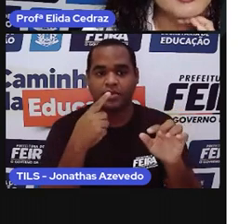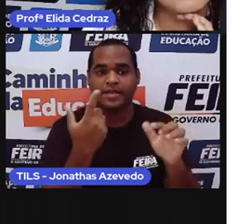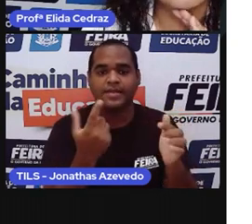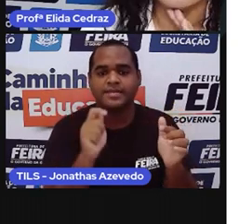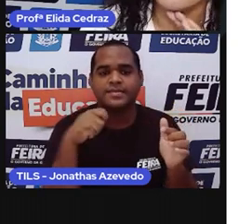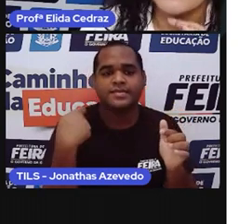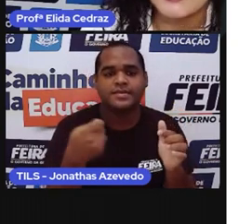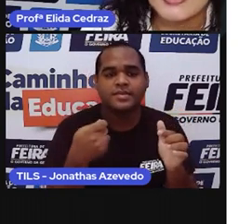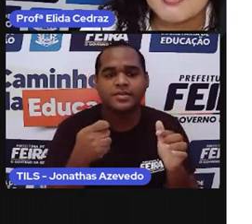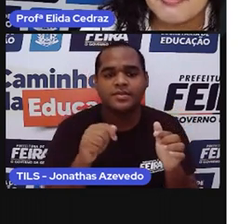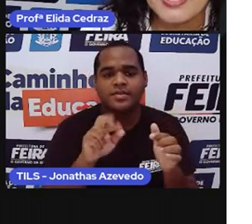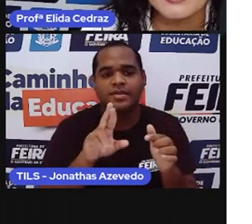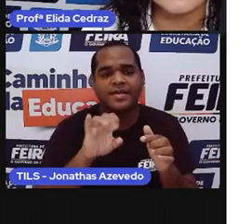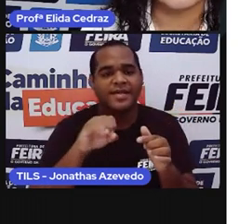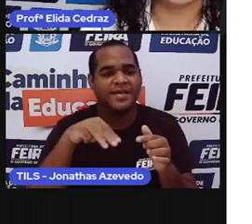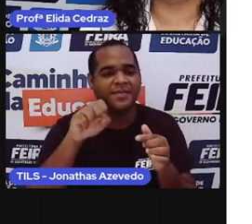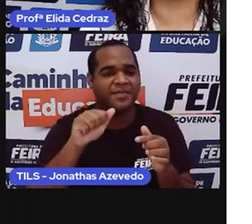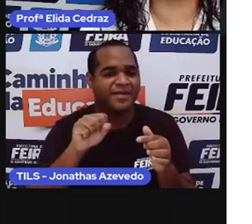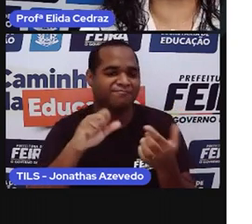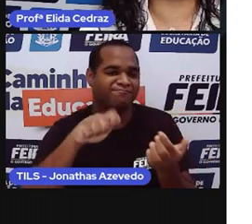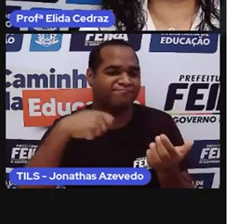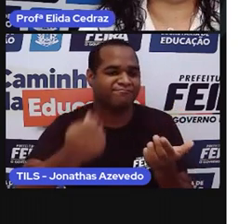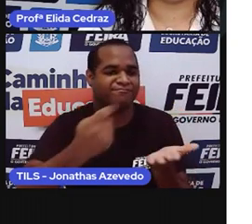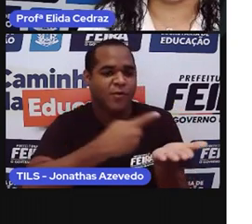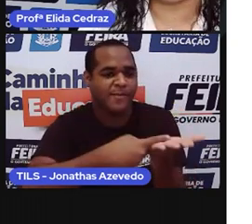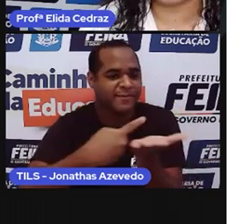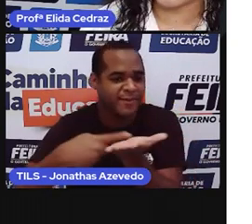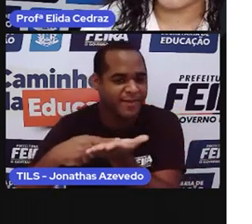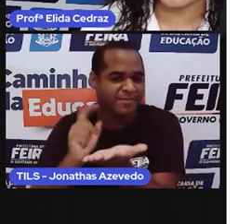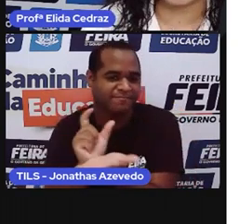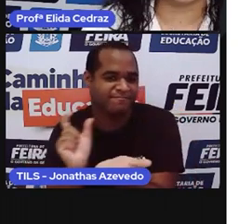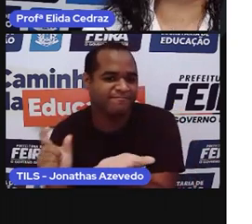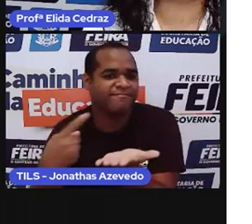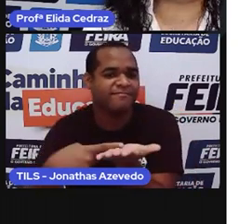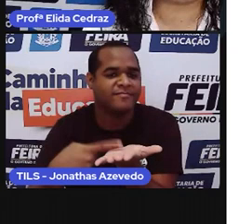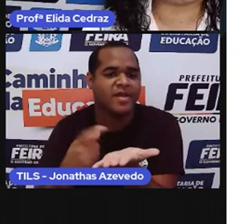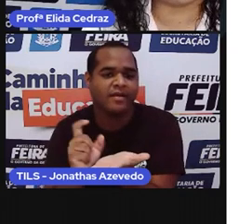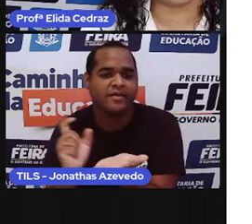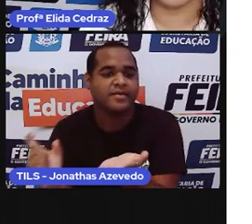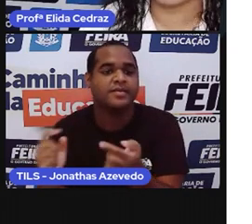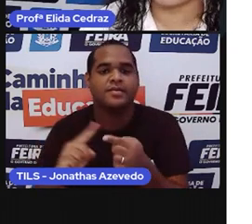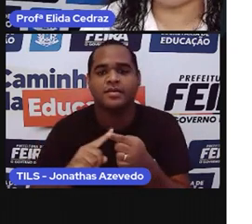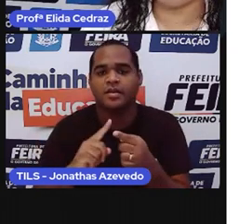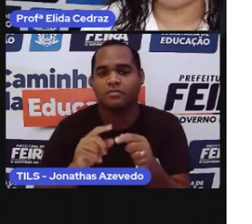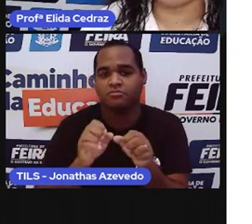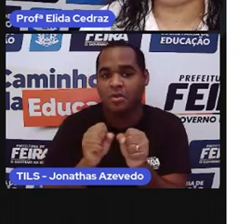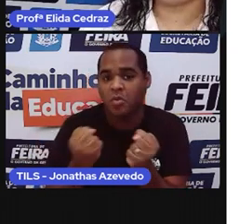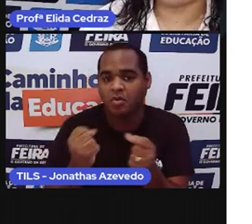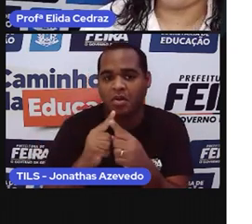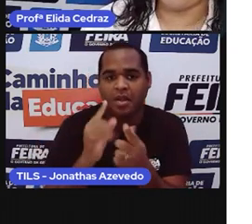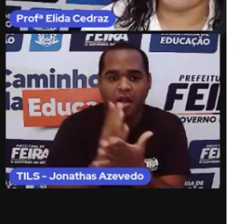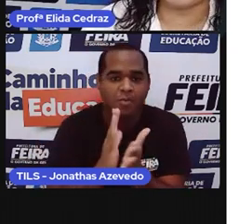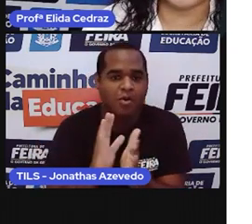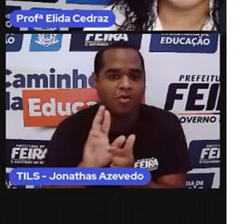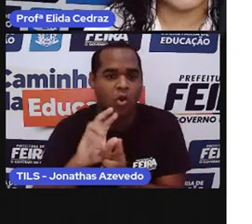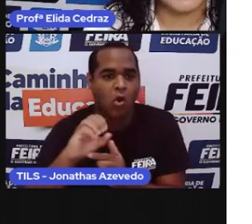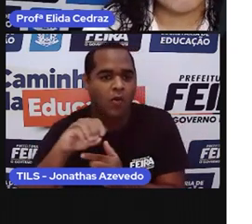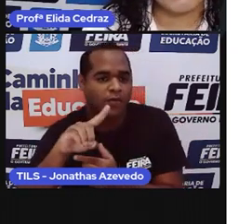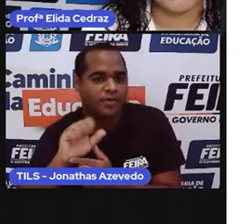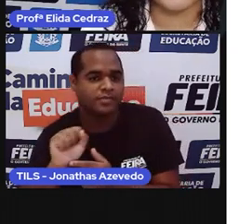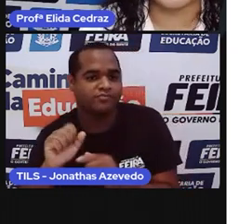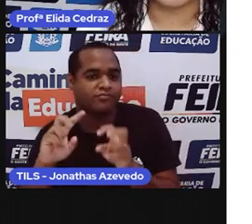de rimas. Cirandar, dar, quebrou, acabou,